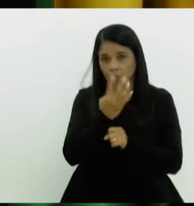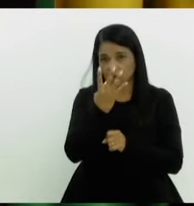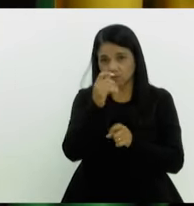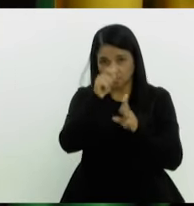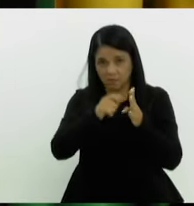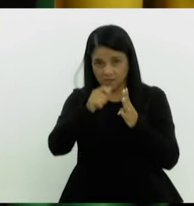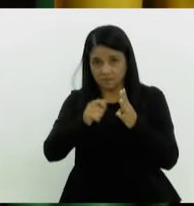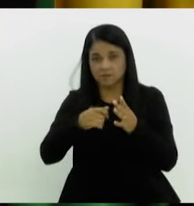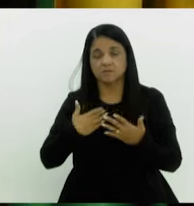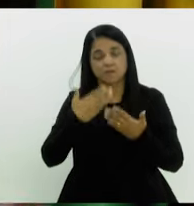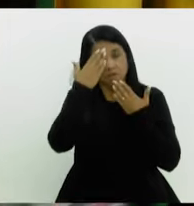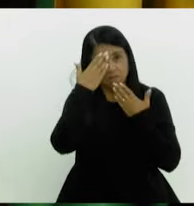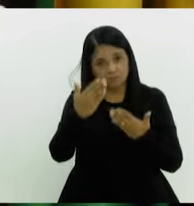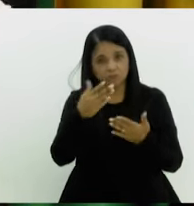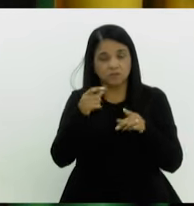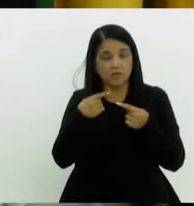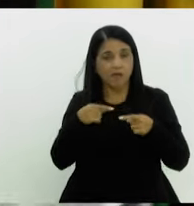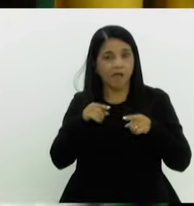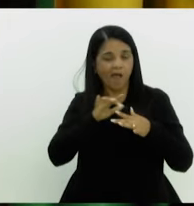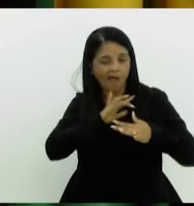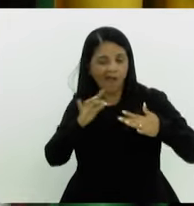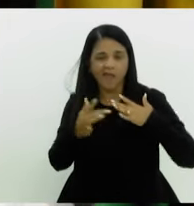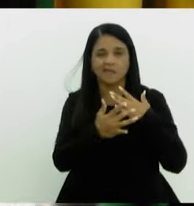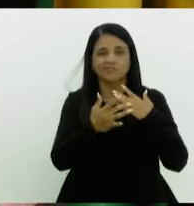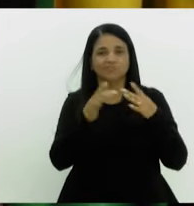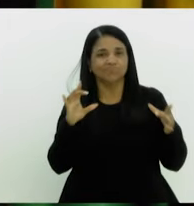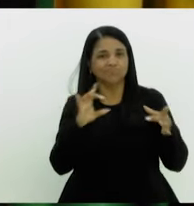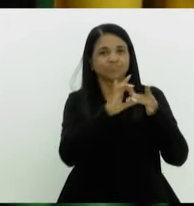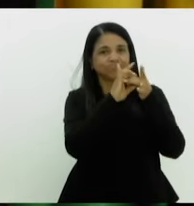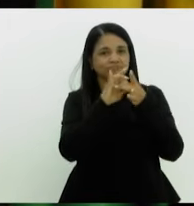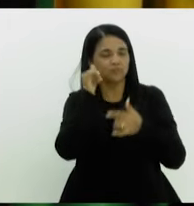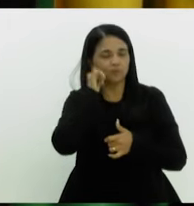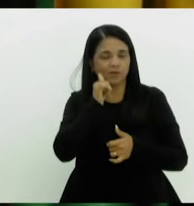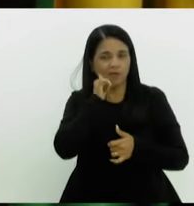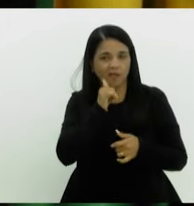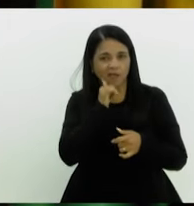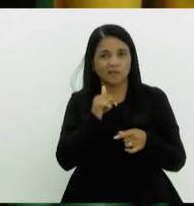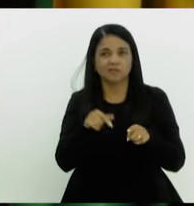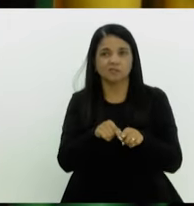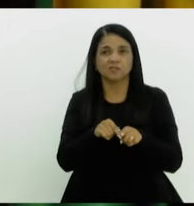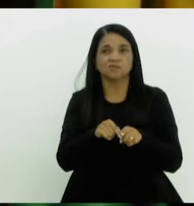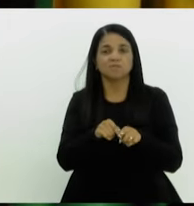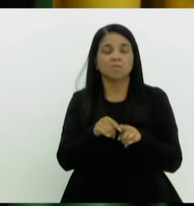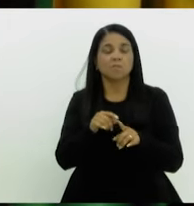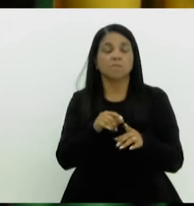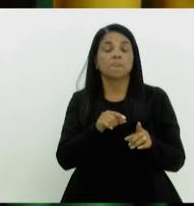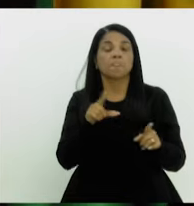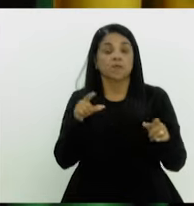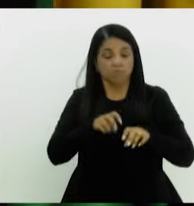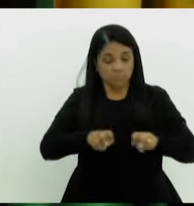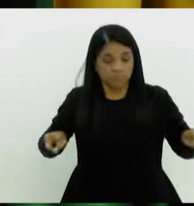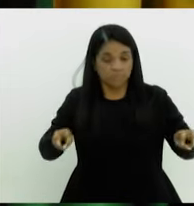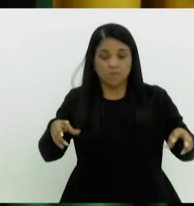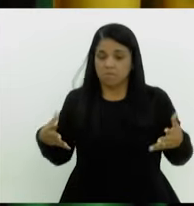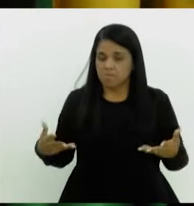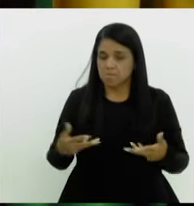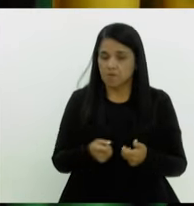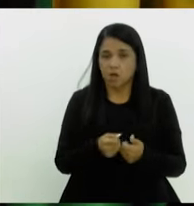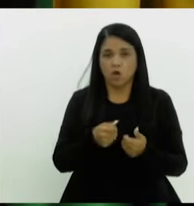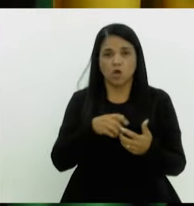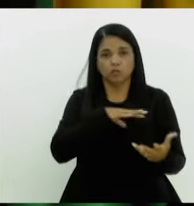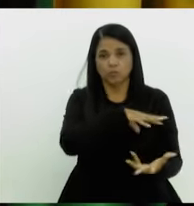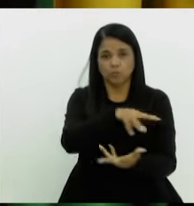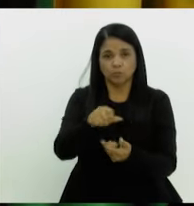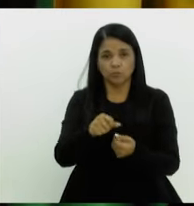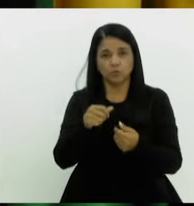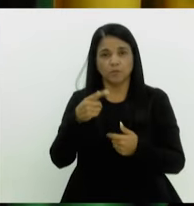pré-refrão essa rede de mulheres poderosas e aqui nessa mesa hoje eu tenho certeza que é o melhor dos mundos para uma gestora enquanto